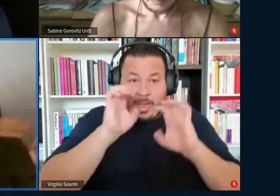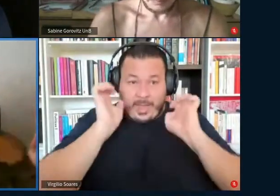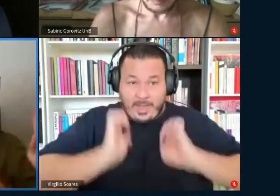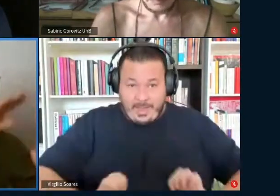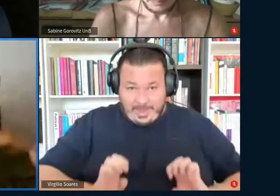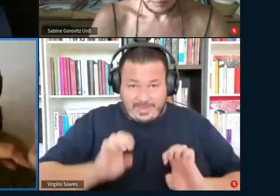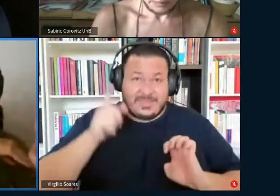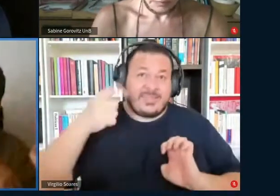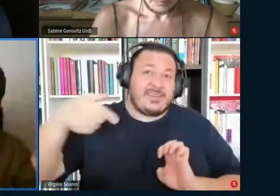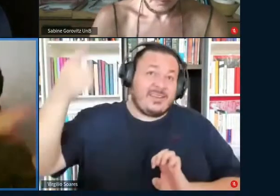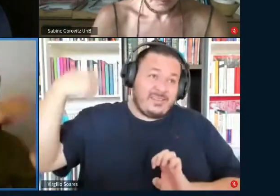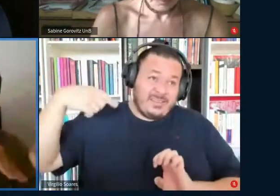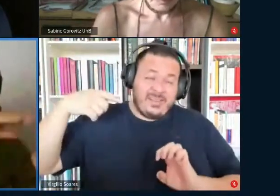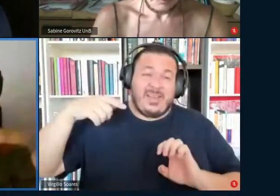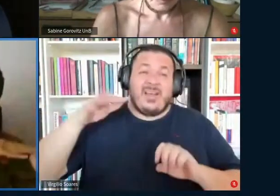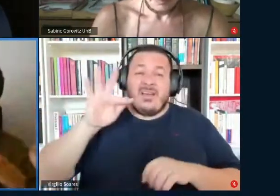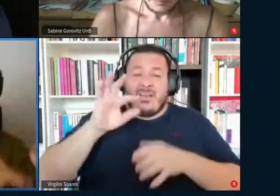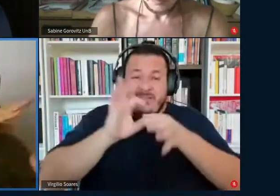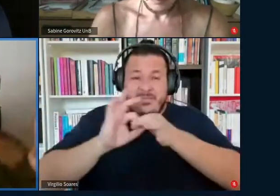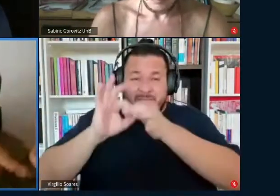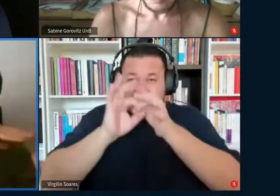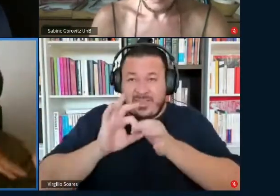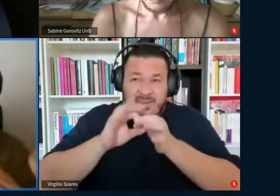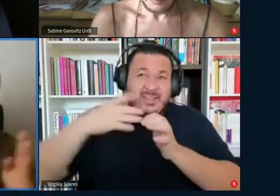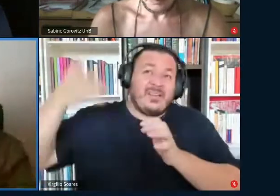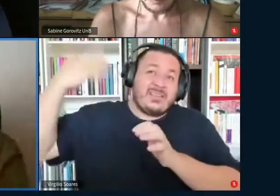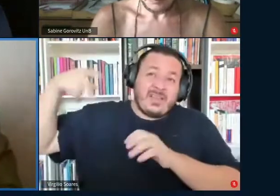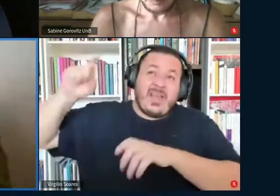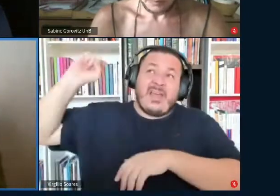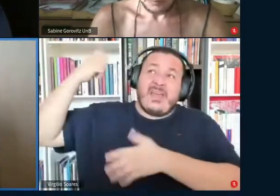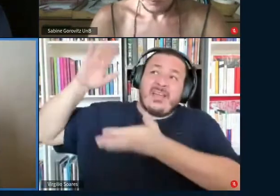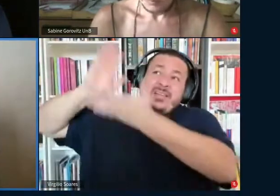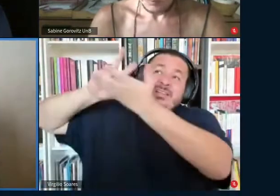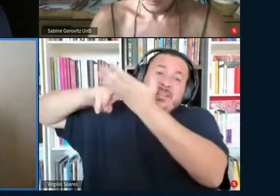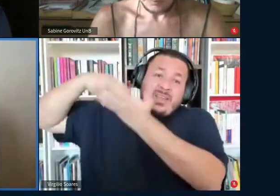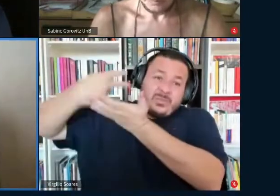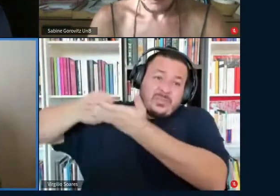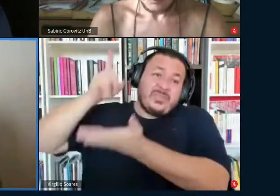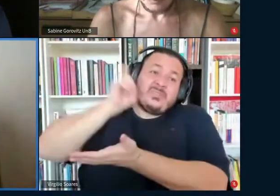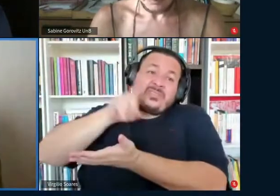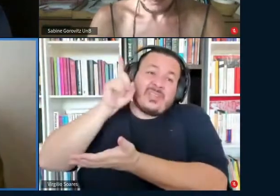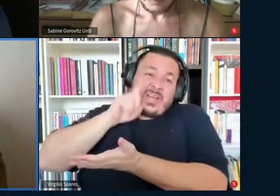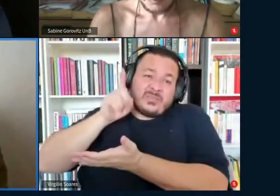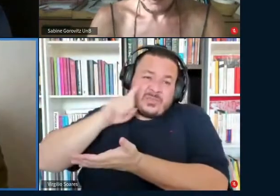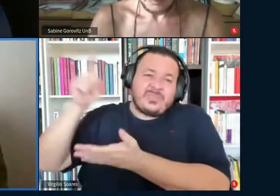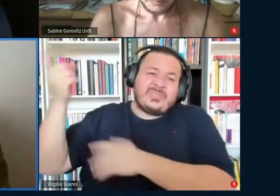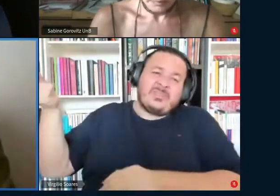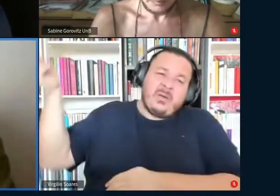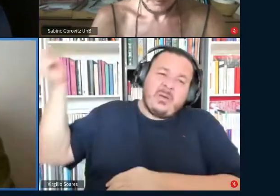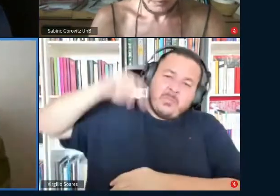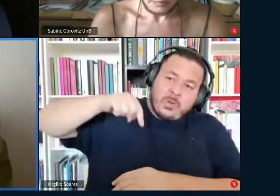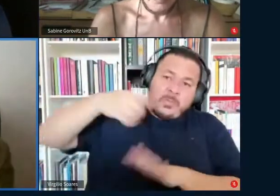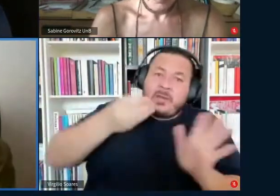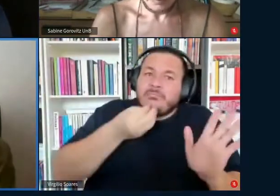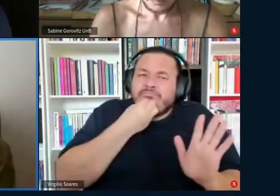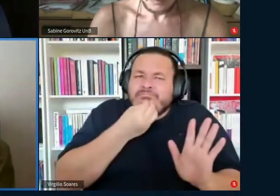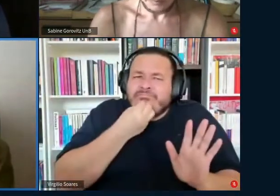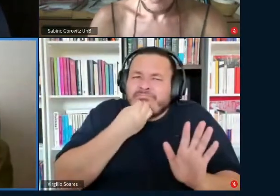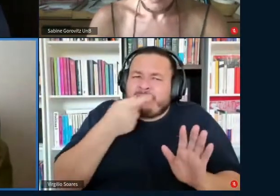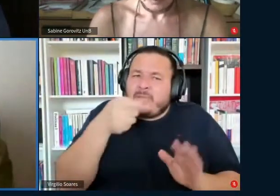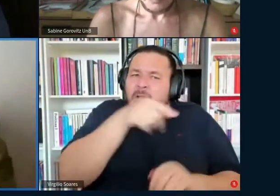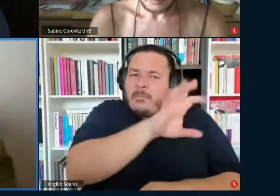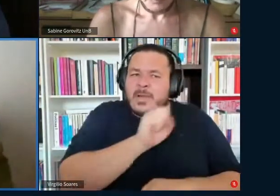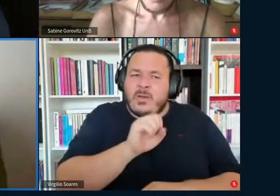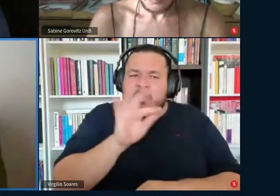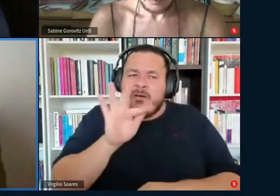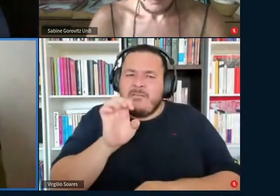de um código americano, que circulou durante muito tempo, e não o código da FEBRAPILS, que foi a instituição que emitiu um